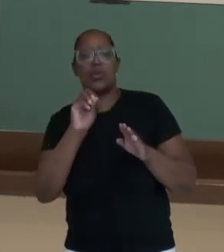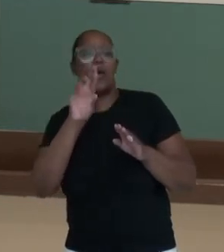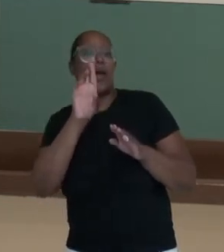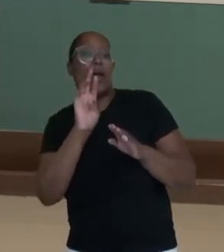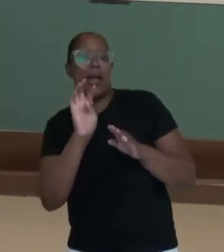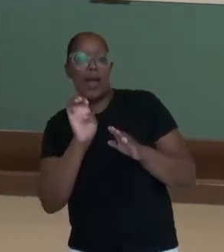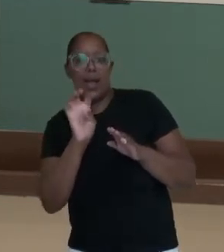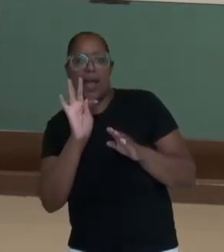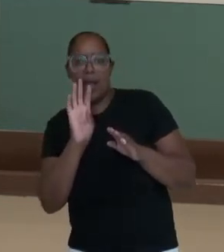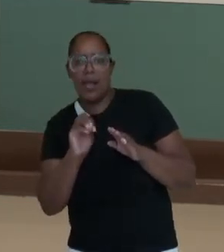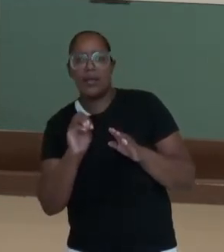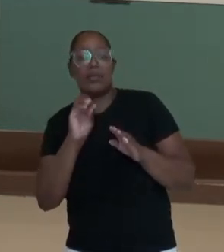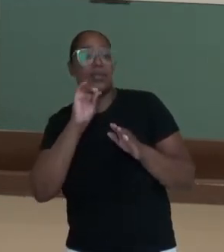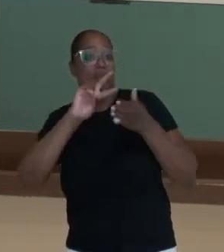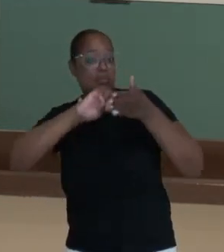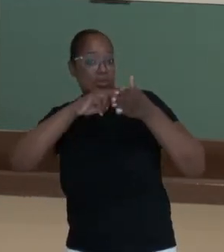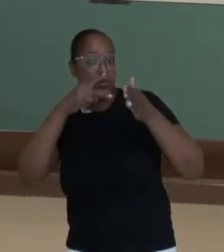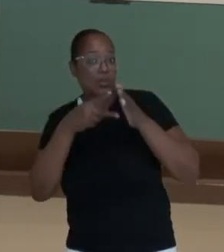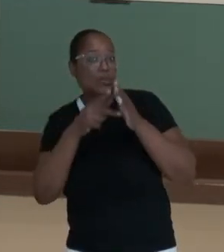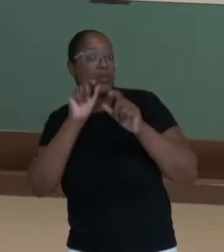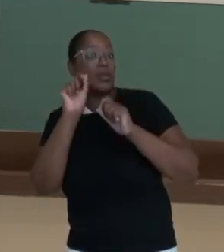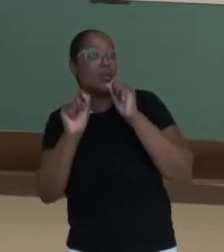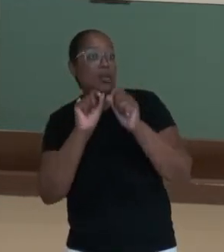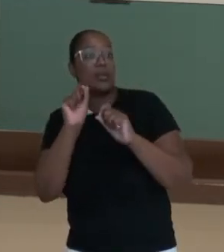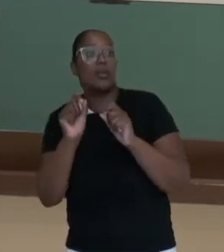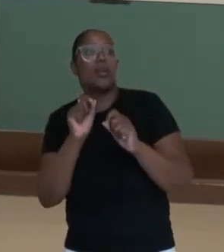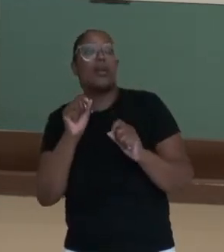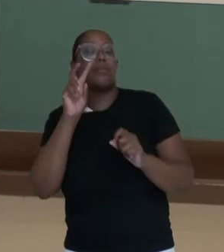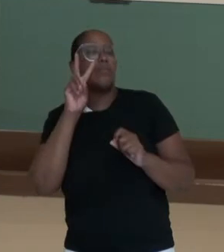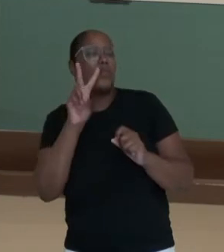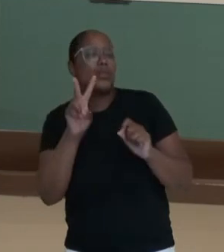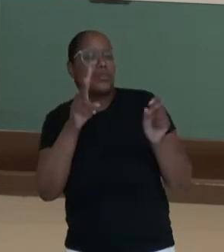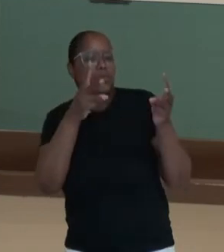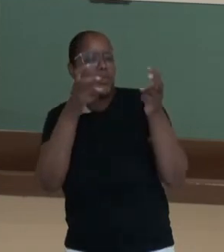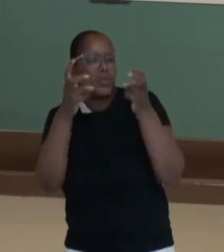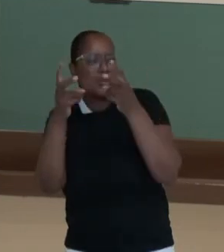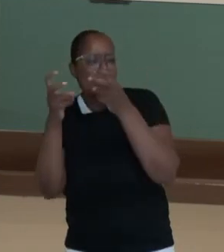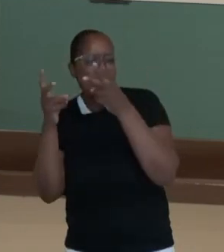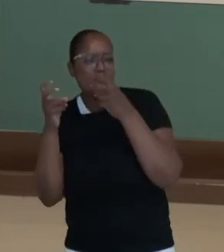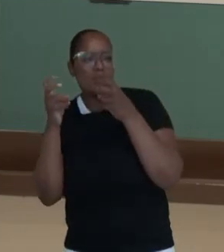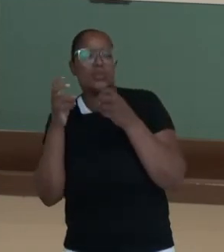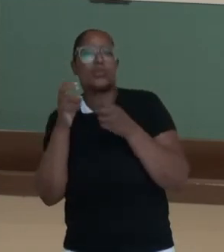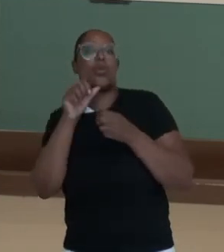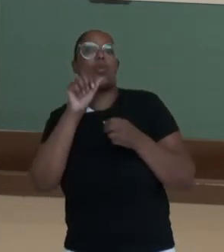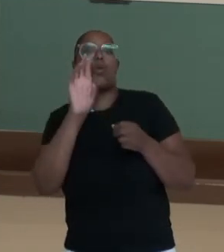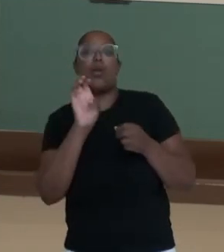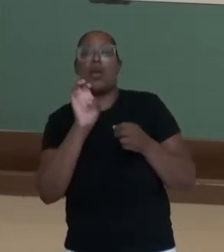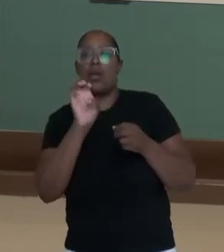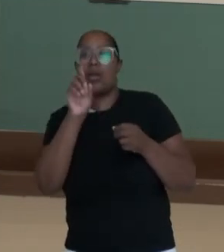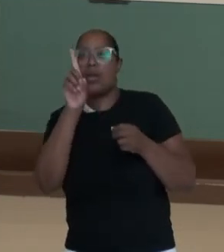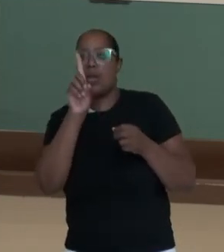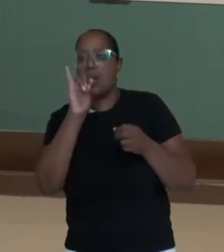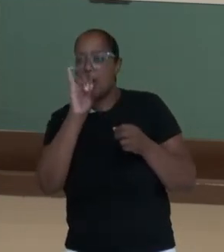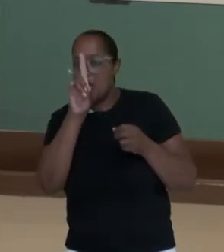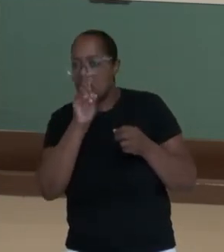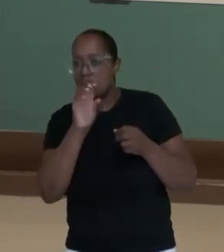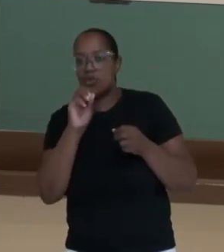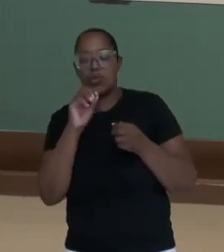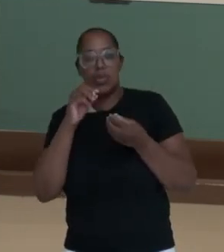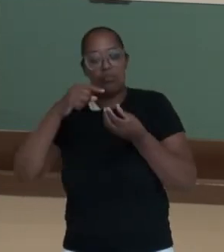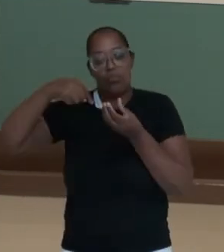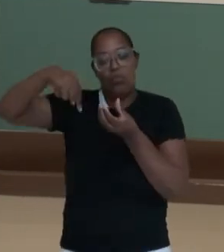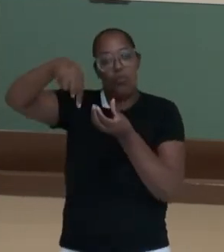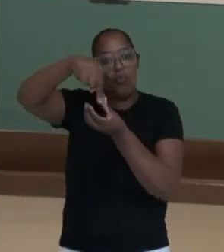cilindro reto? Significa que, ó, dá uma olhadinha aqui, ó, no eixo de rotação,